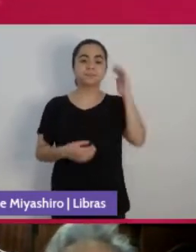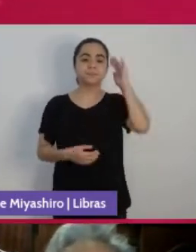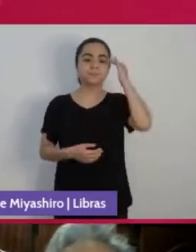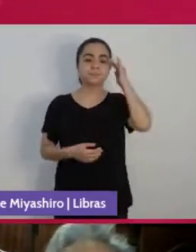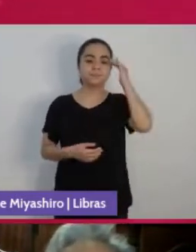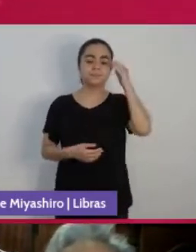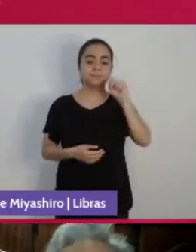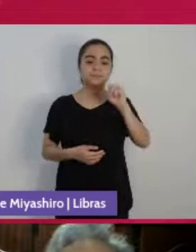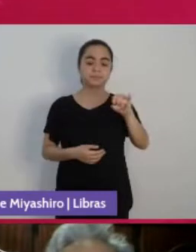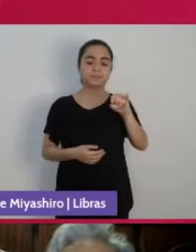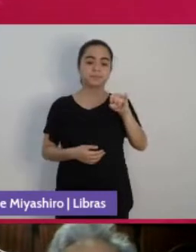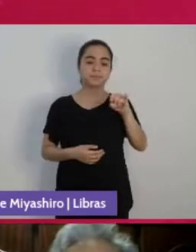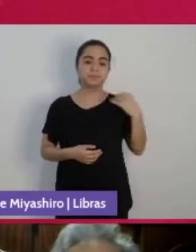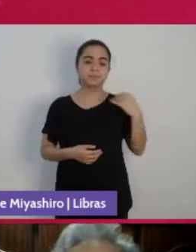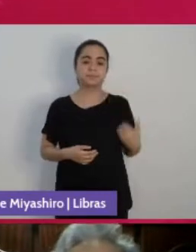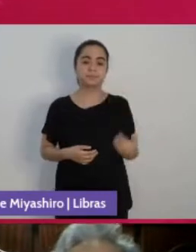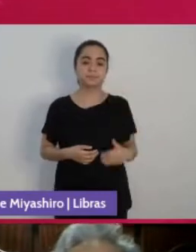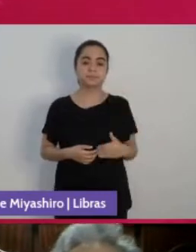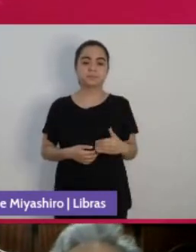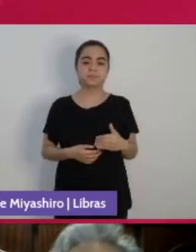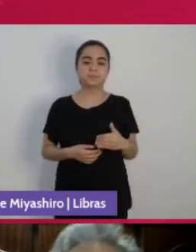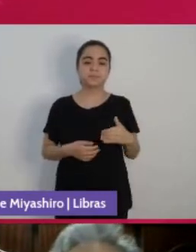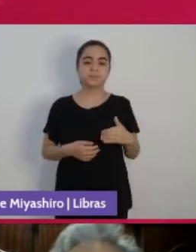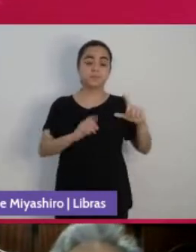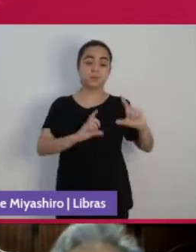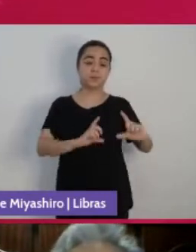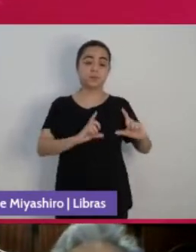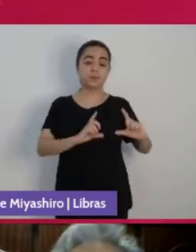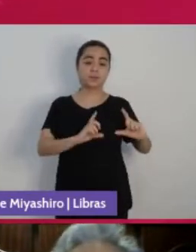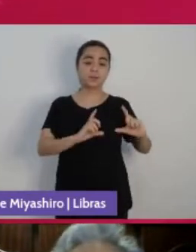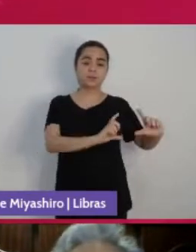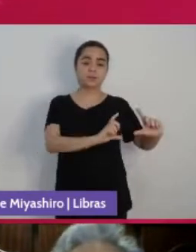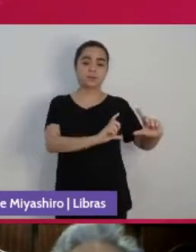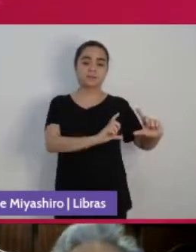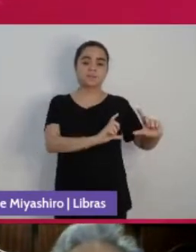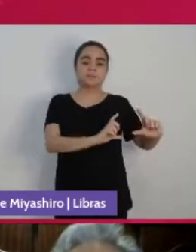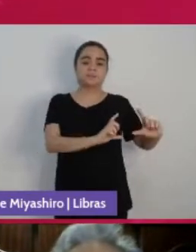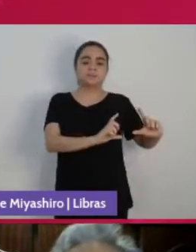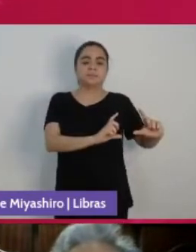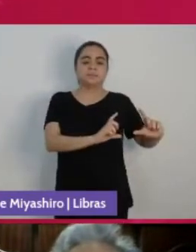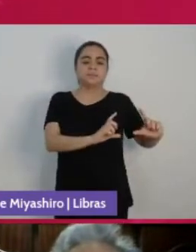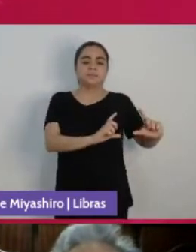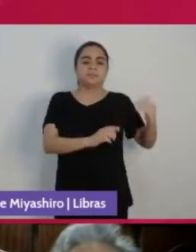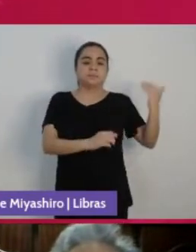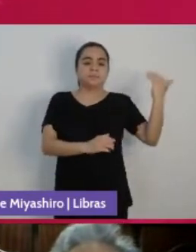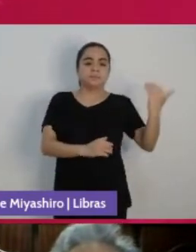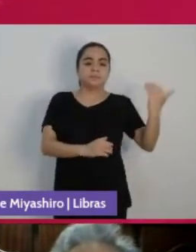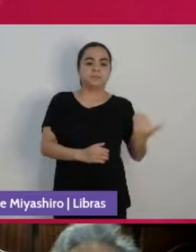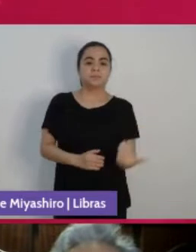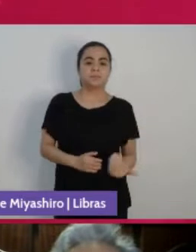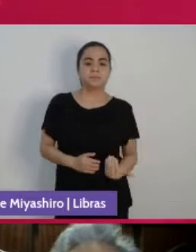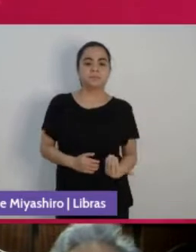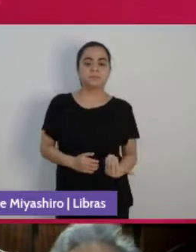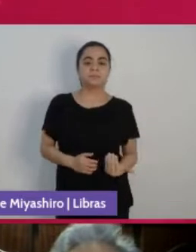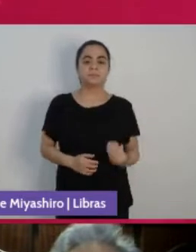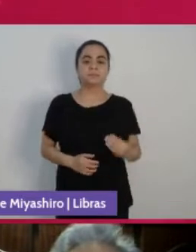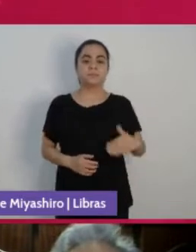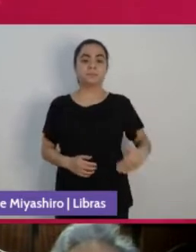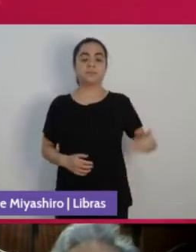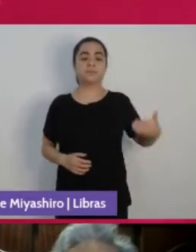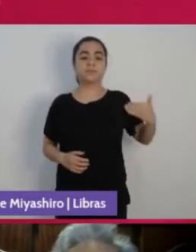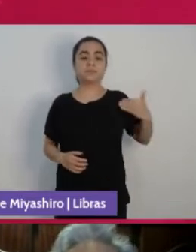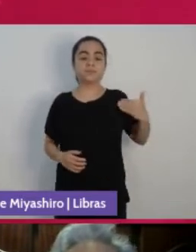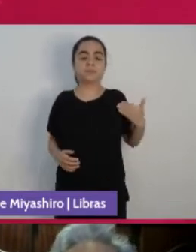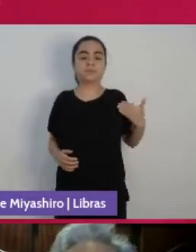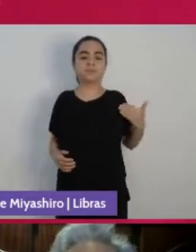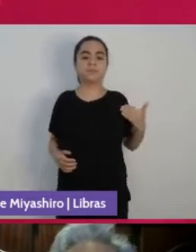lesão está no quadrante lateral da mama, ela vai aparecer mais alta na imagem.